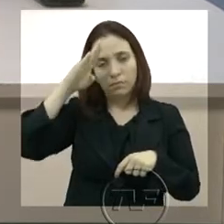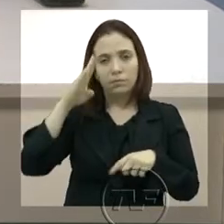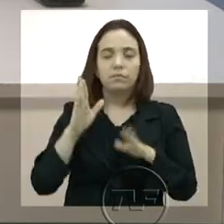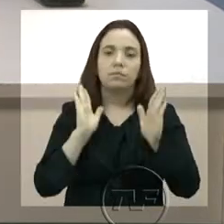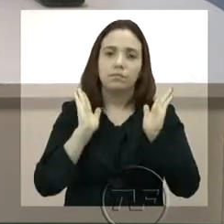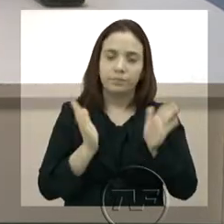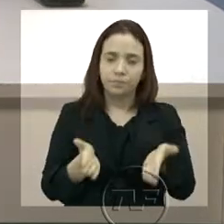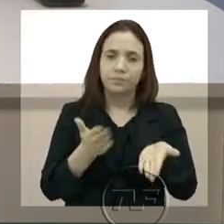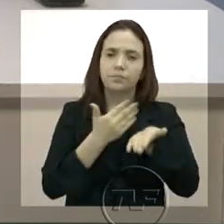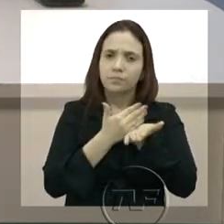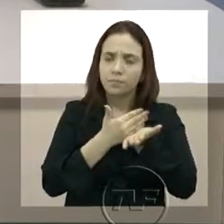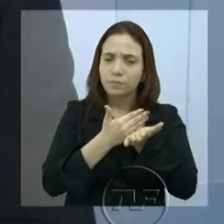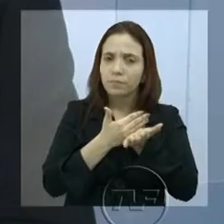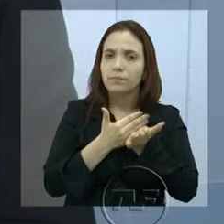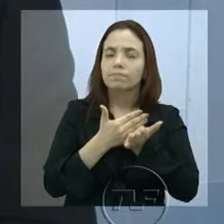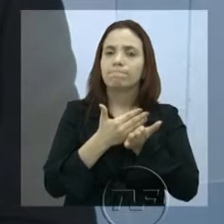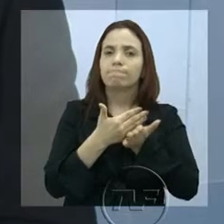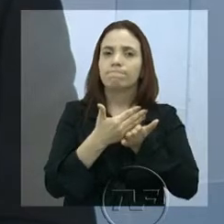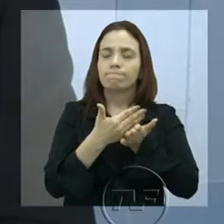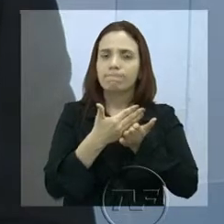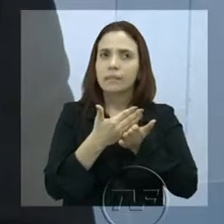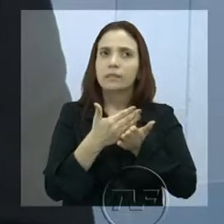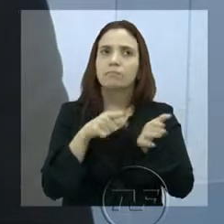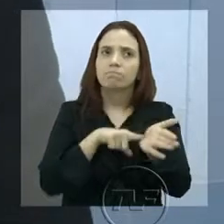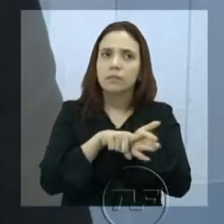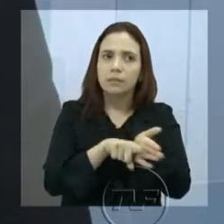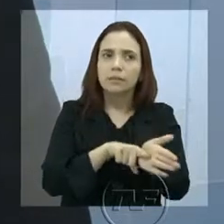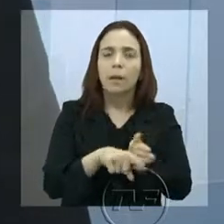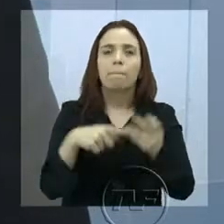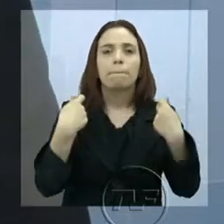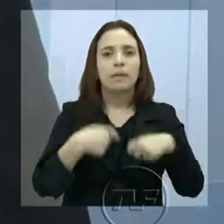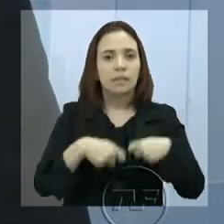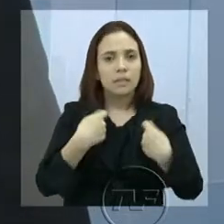a olhar e ver que é preciso fomentar a economia.